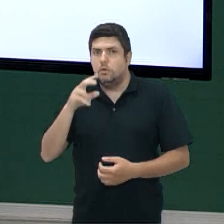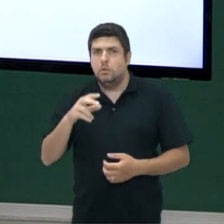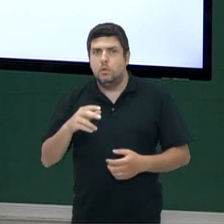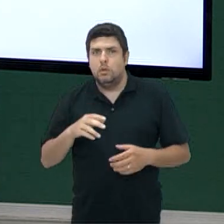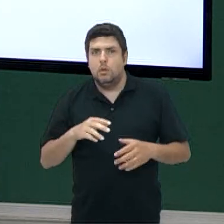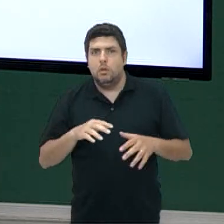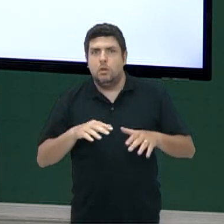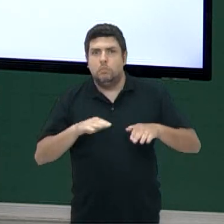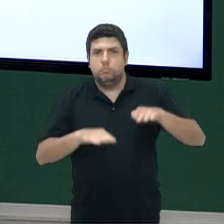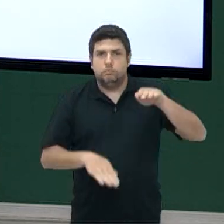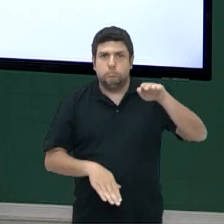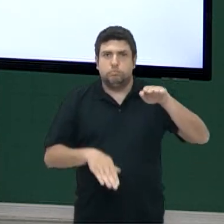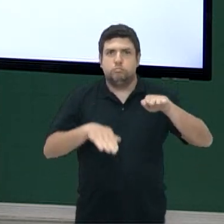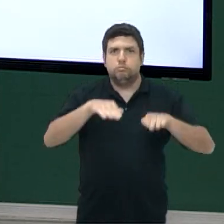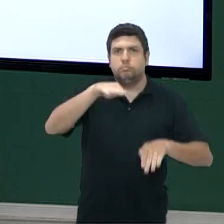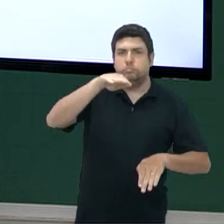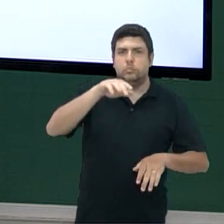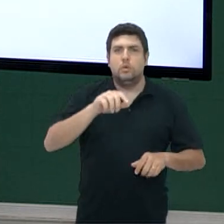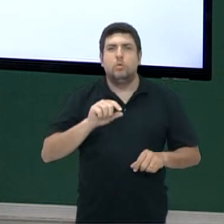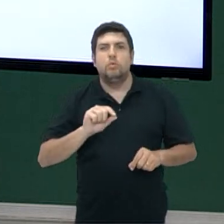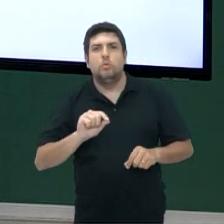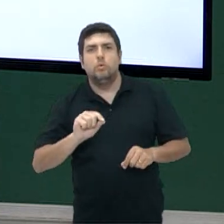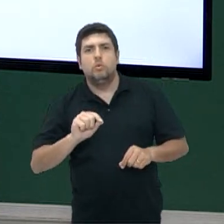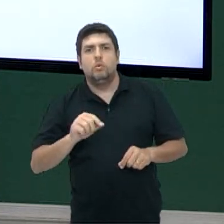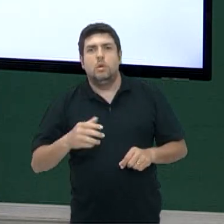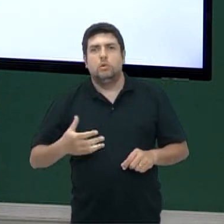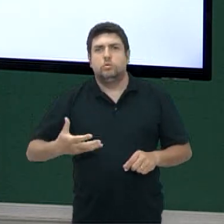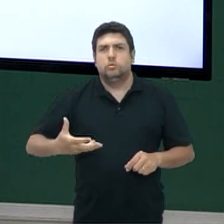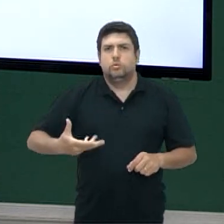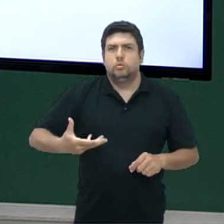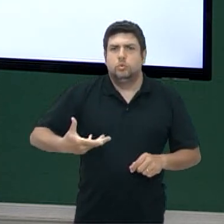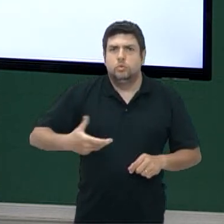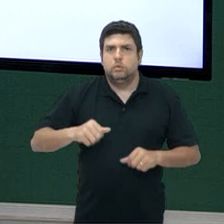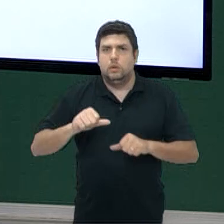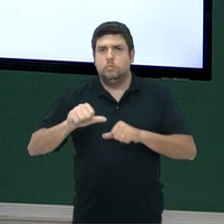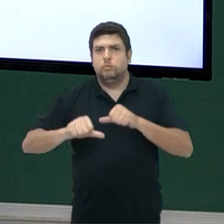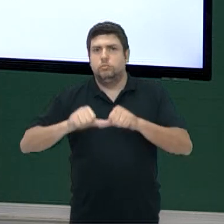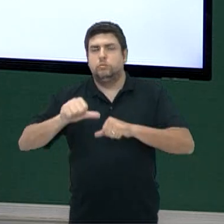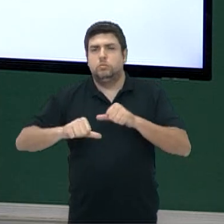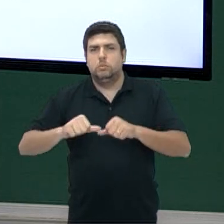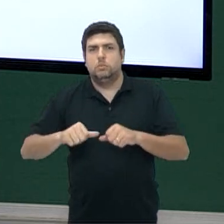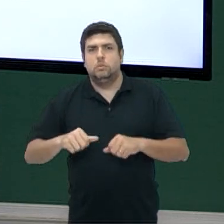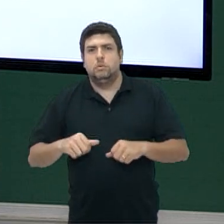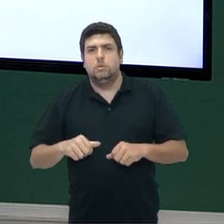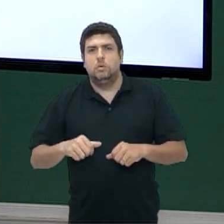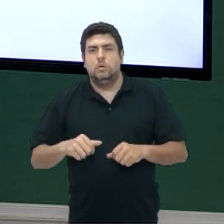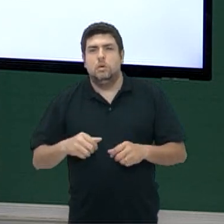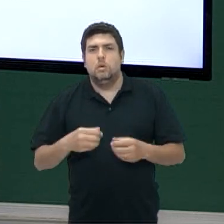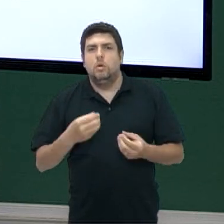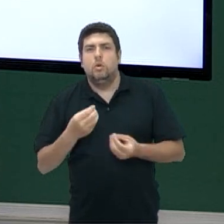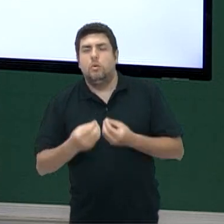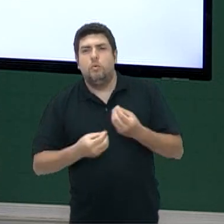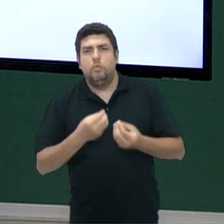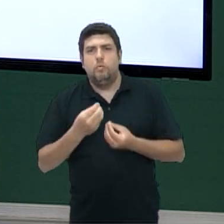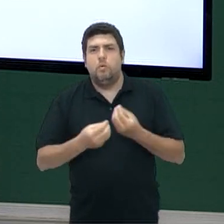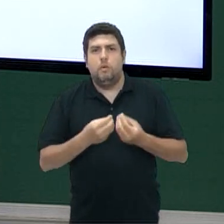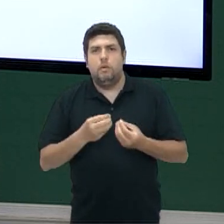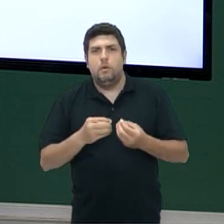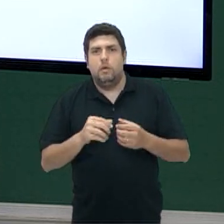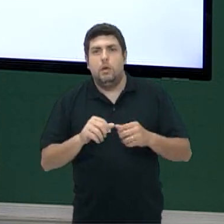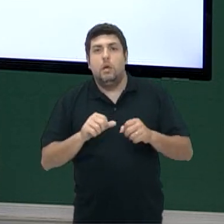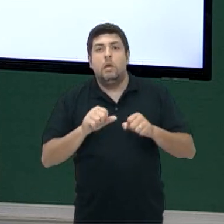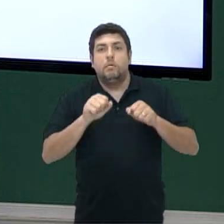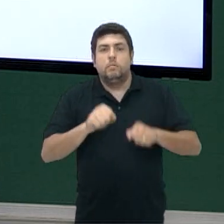com mudança de velocidade e velocidade é um vetor. Vetor provoca mudança na direção, pode provocar